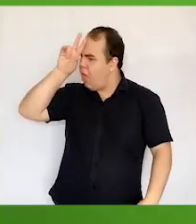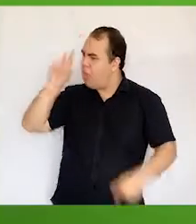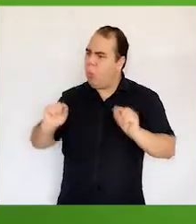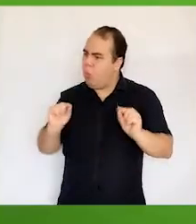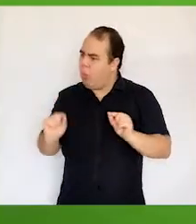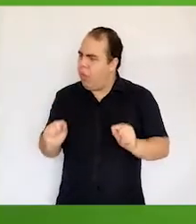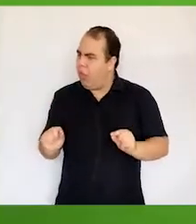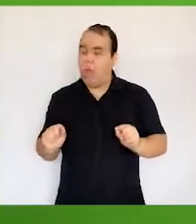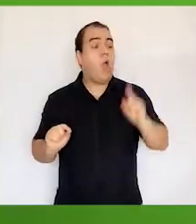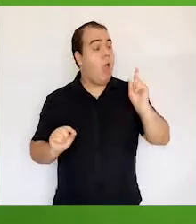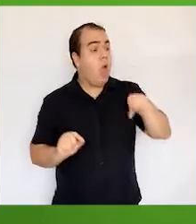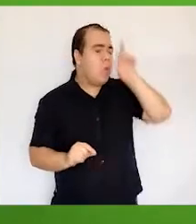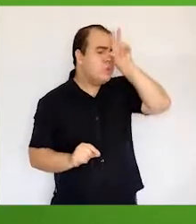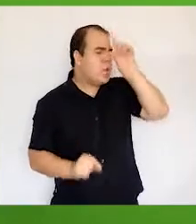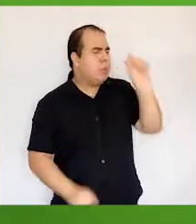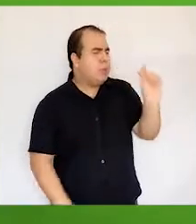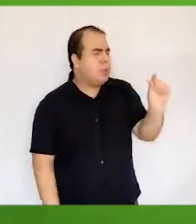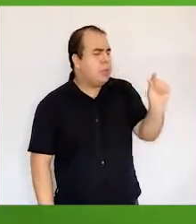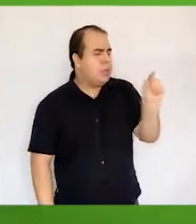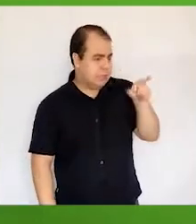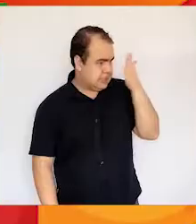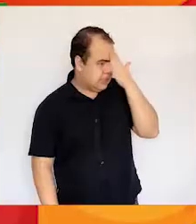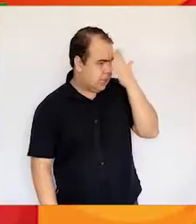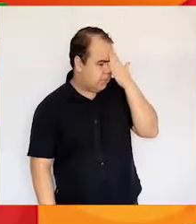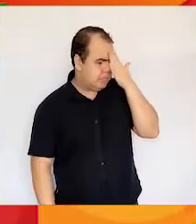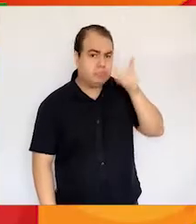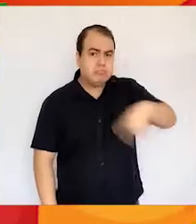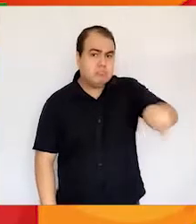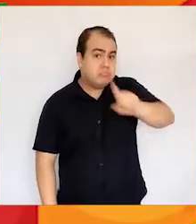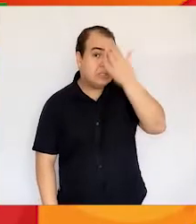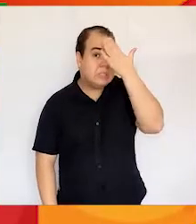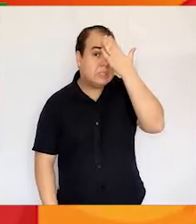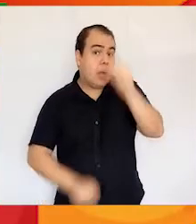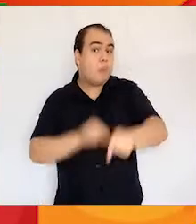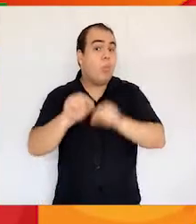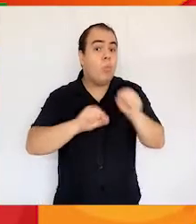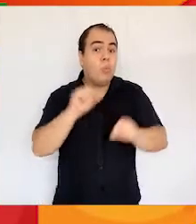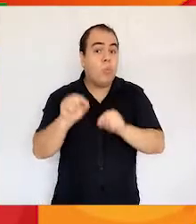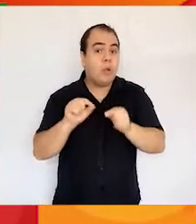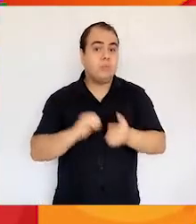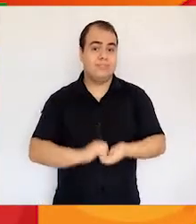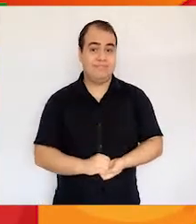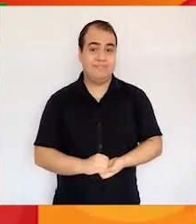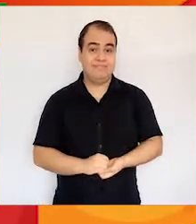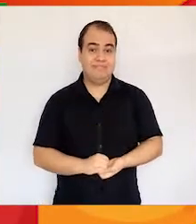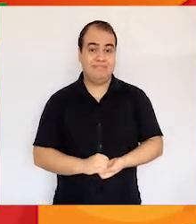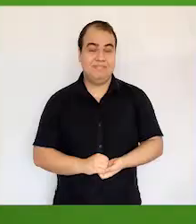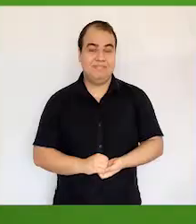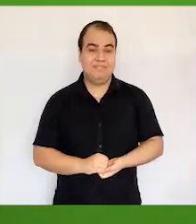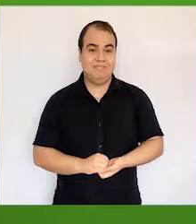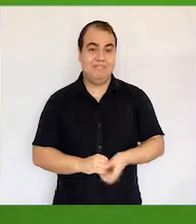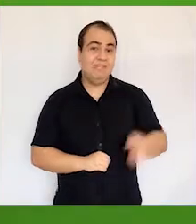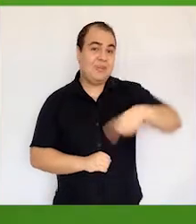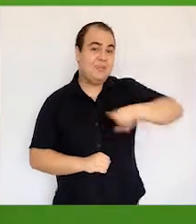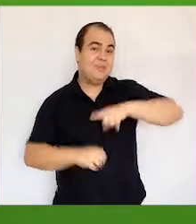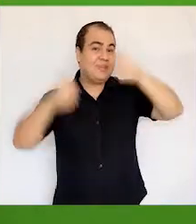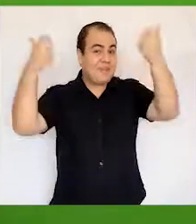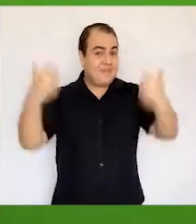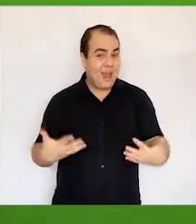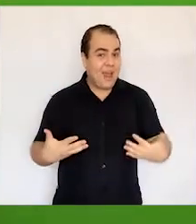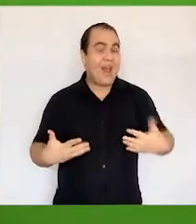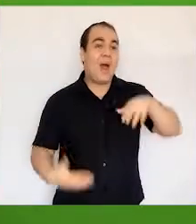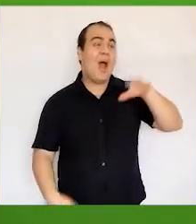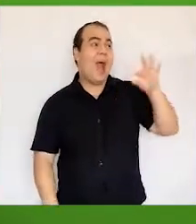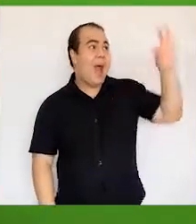assim? Isso mesmo, um inseto bem pequenininho. E alguém aí arrisca dizer que inseto é esse? Quem aí disse